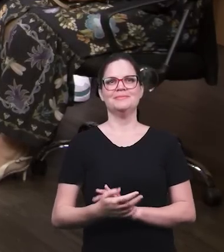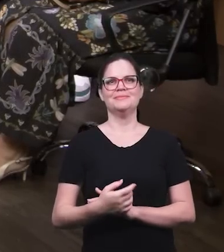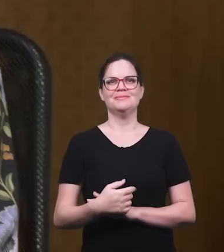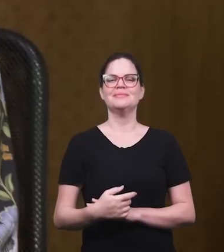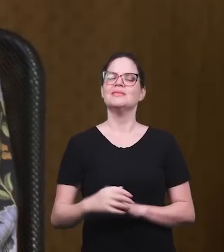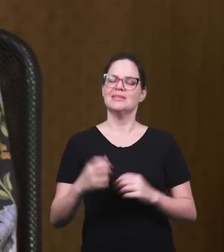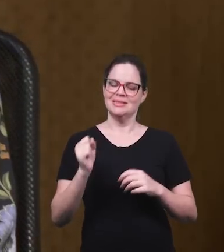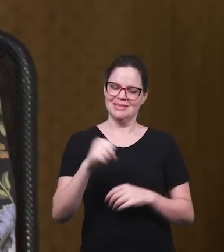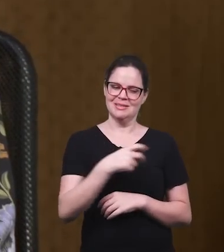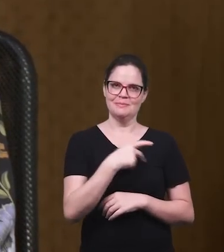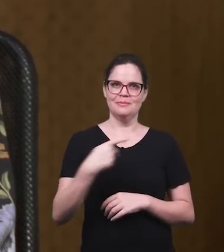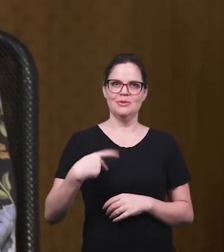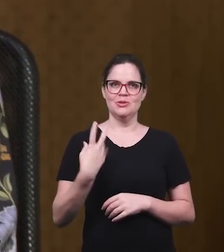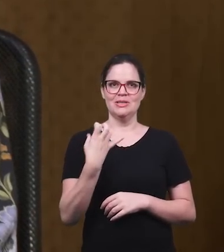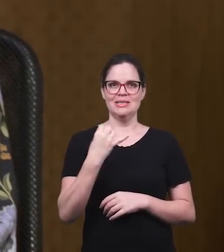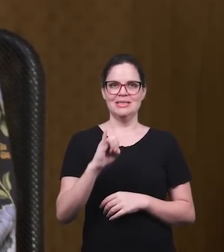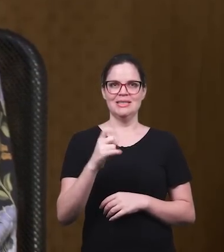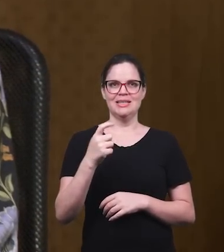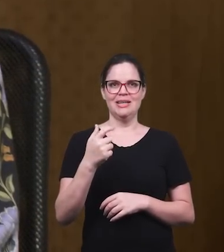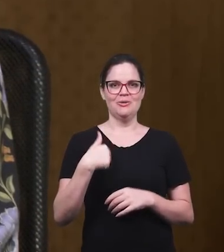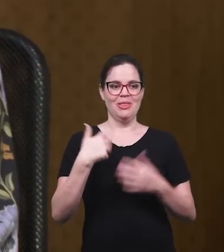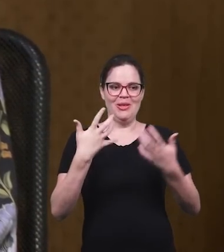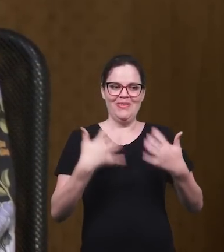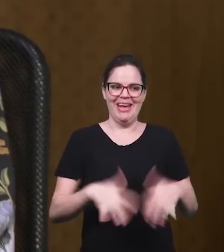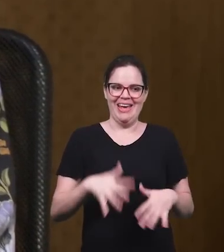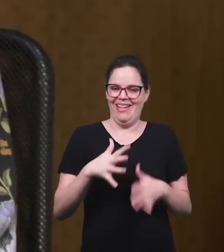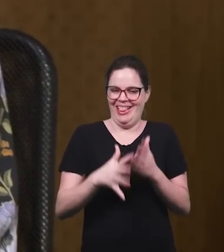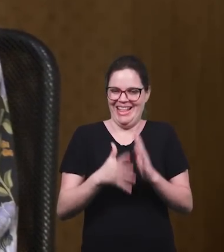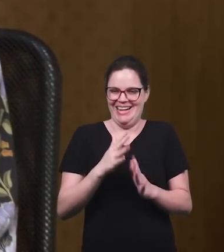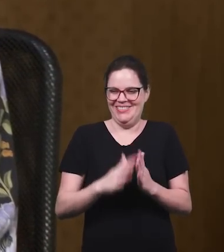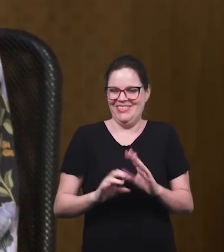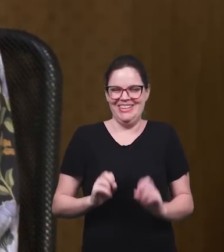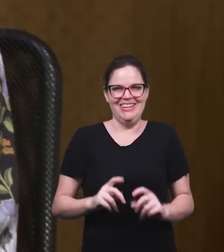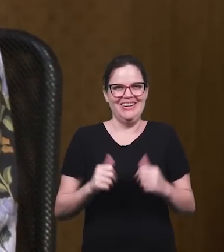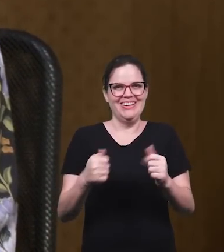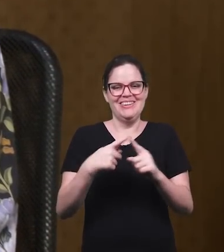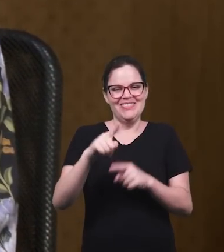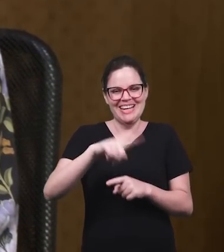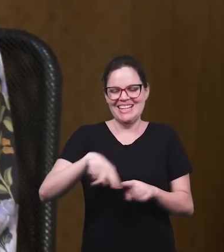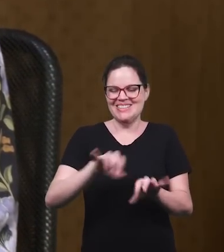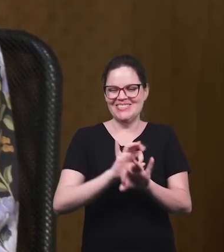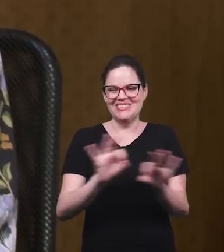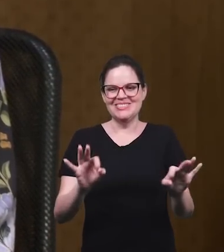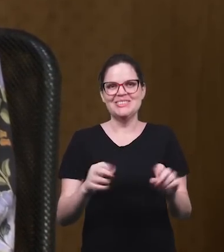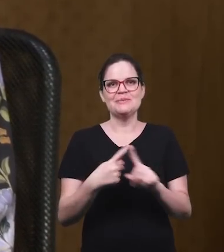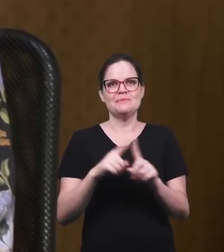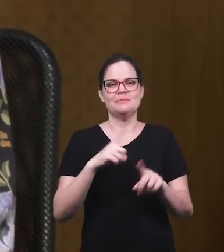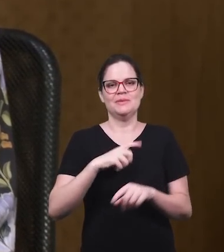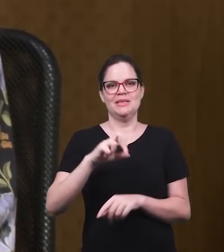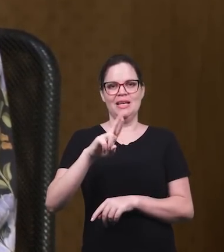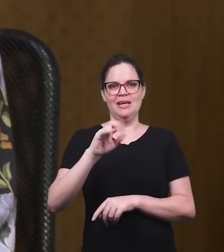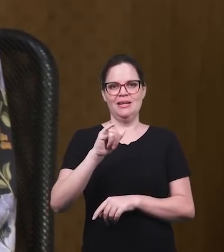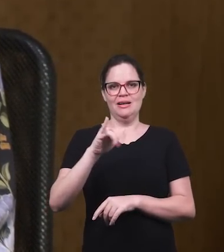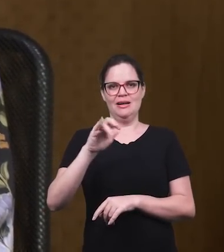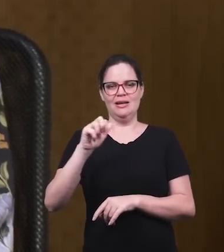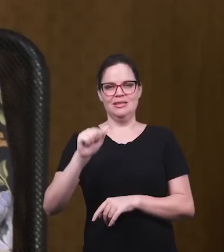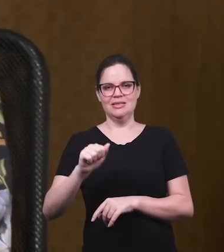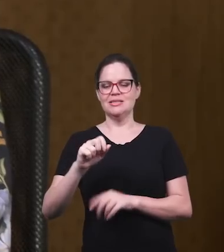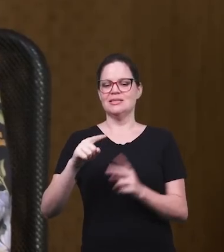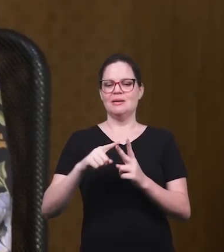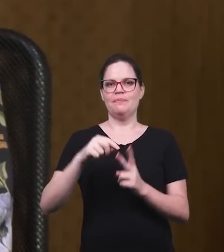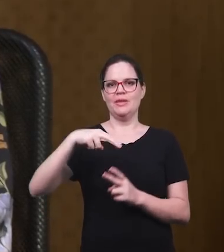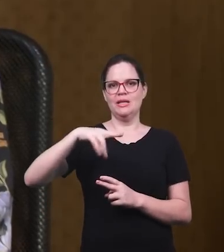sim, pastor, tem que falar da nossa equipe, porque assim, se eu puder não atrapalhar eles, tá bom, entendeu? Mas tem a Raíssa,